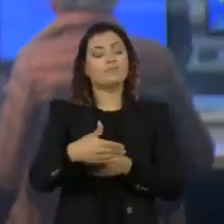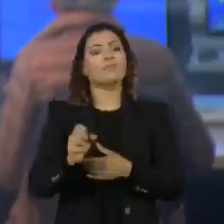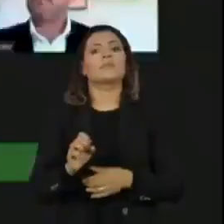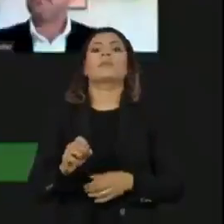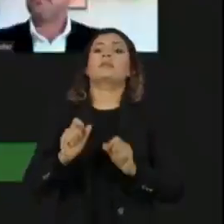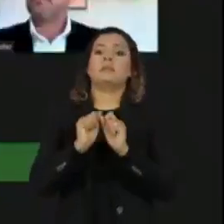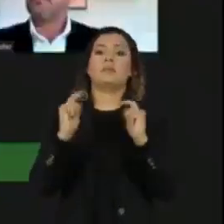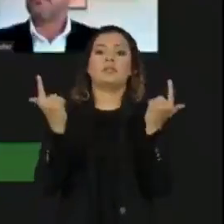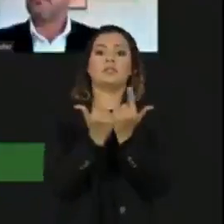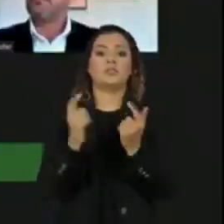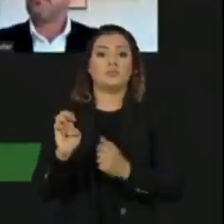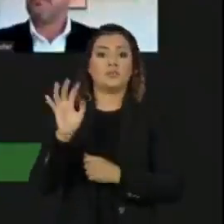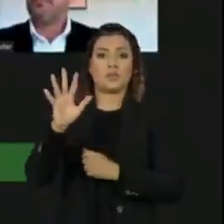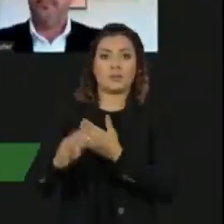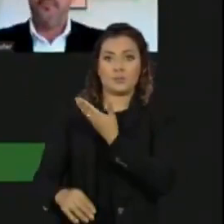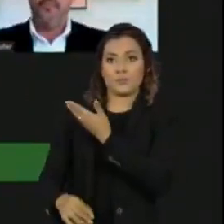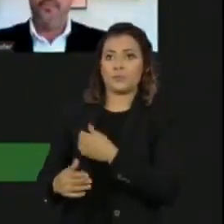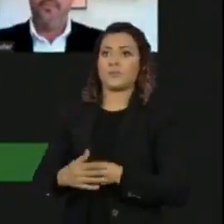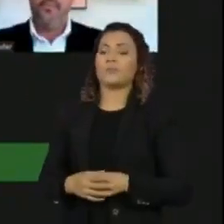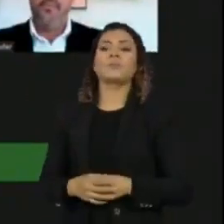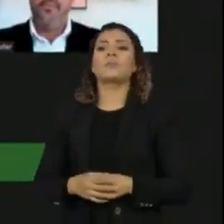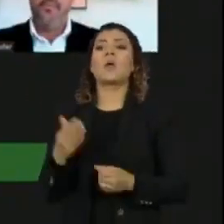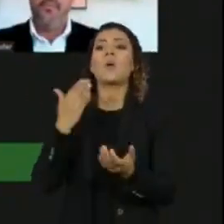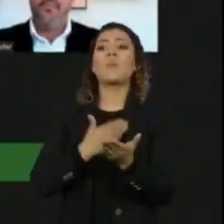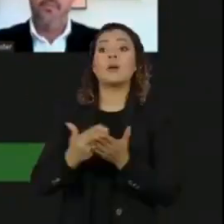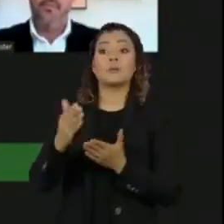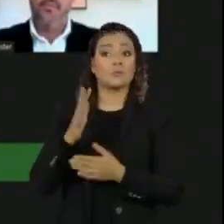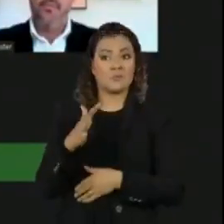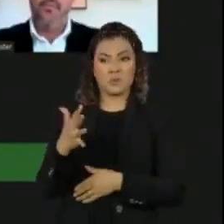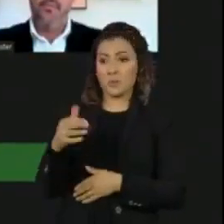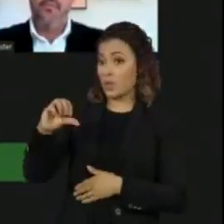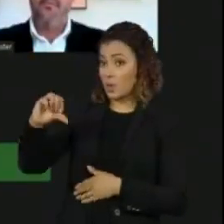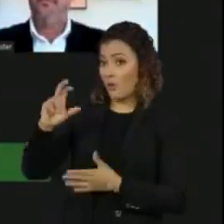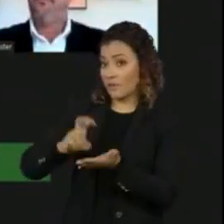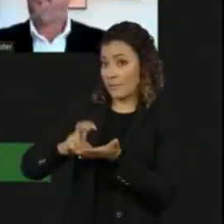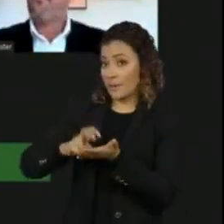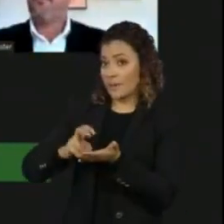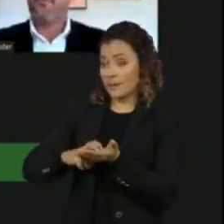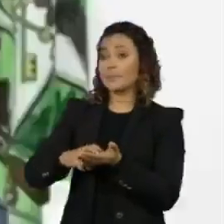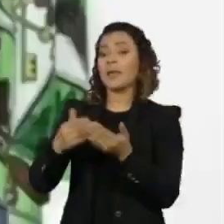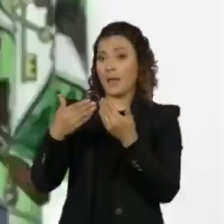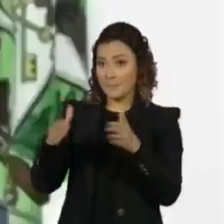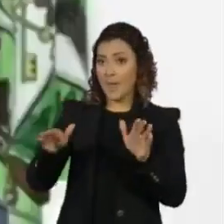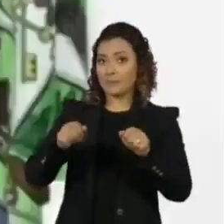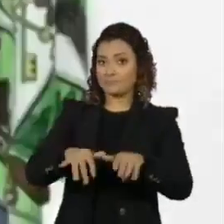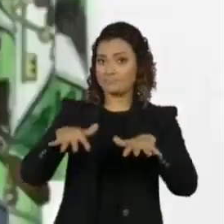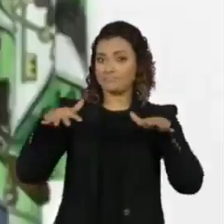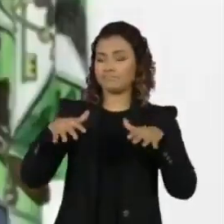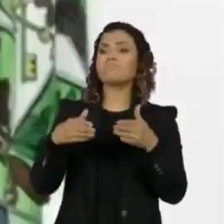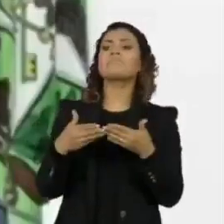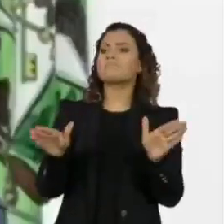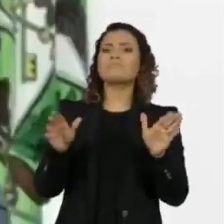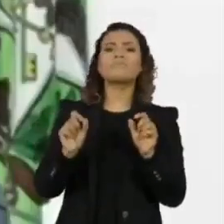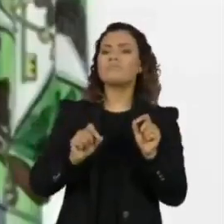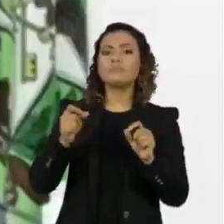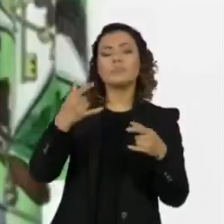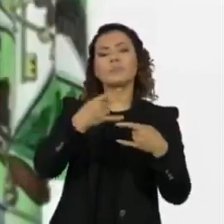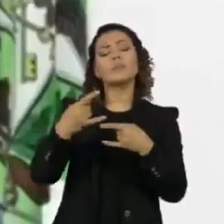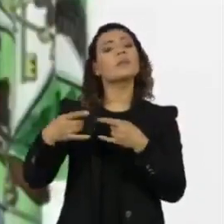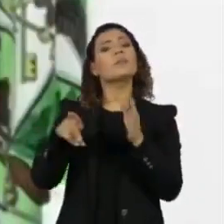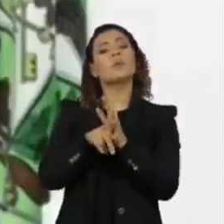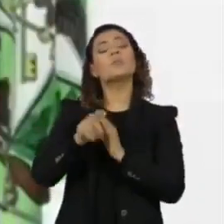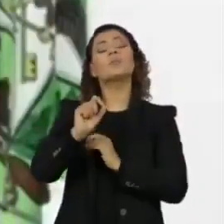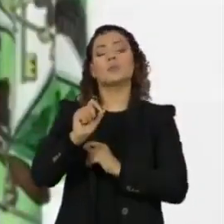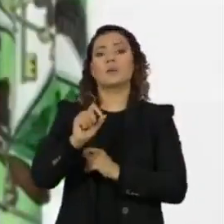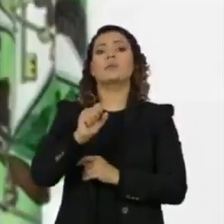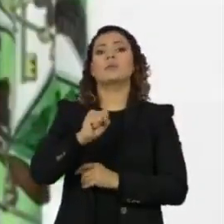do Estado. A sessão de julgamento começou por volta das 9 da manhã e foi aberta pelo presidente do Tribunal de Justiça de